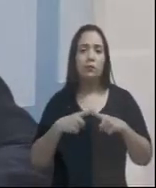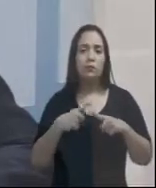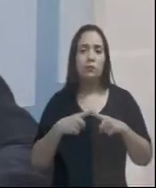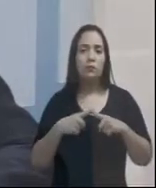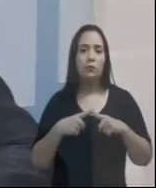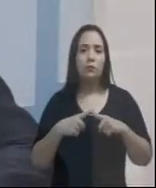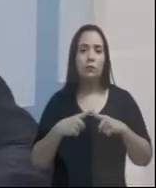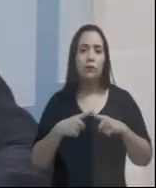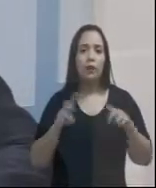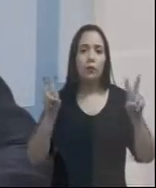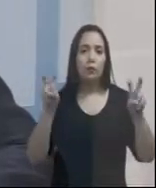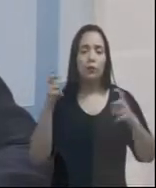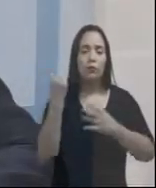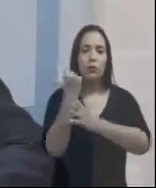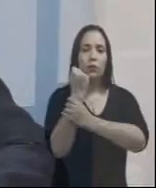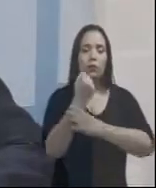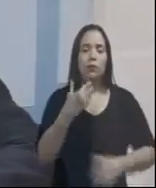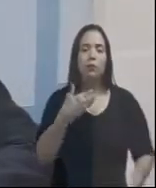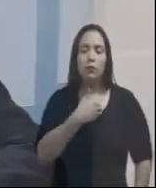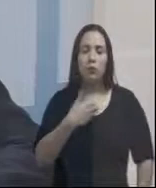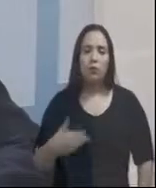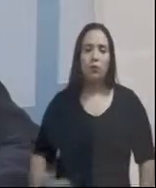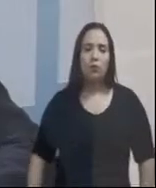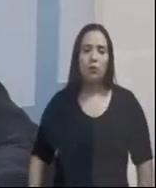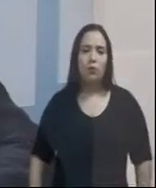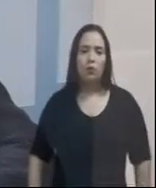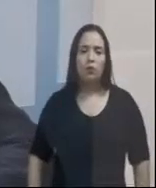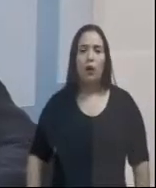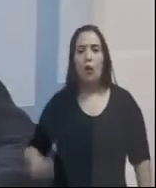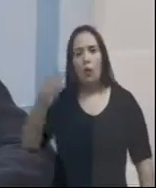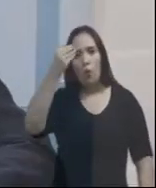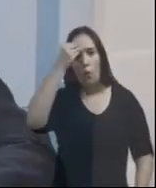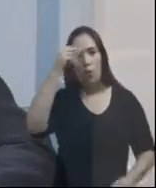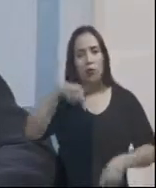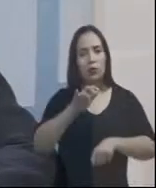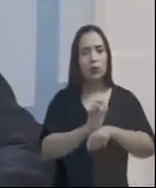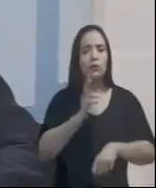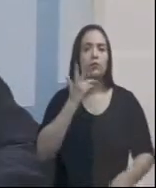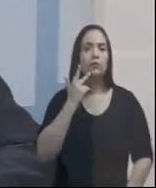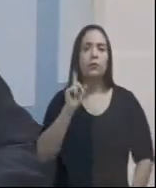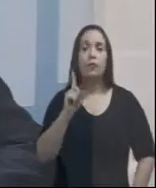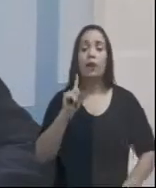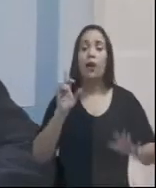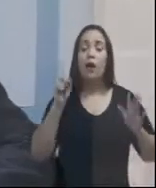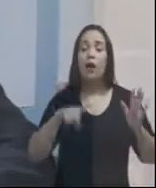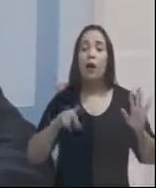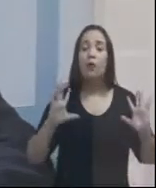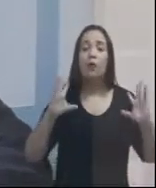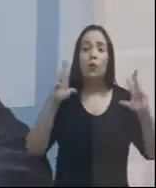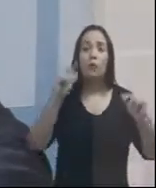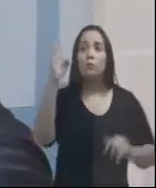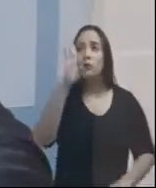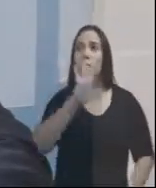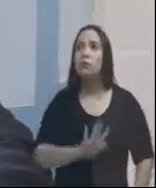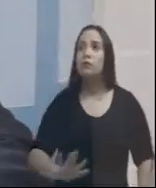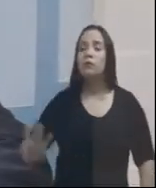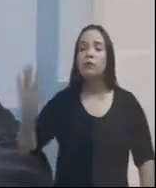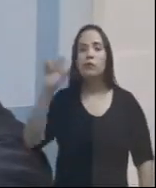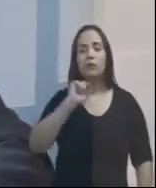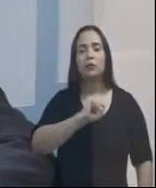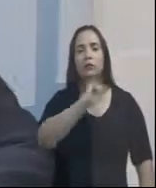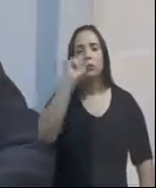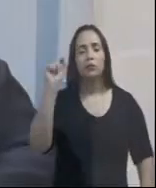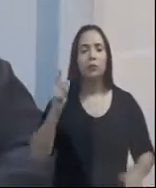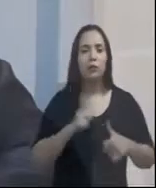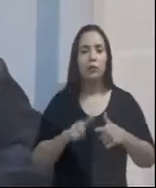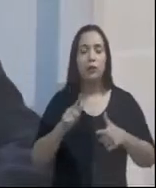questão da segurança pública não é no estado do Ceará, é em todo o estado do Brasil.